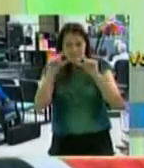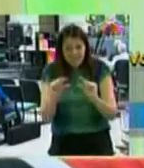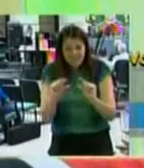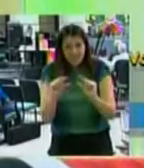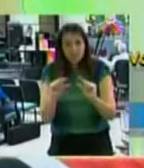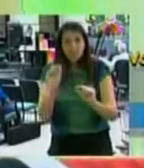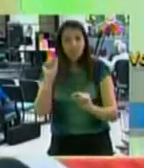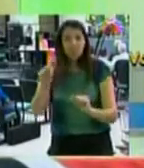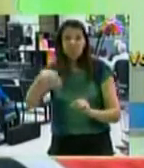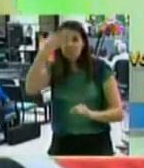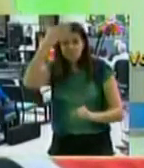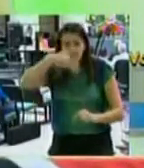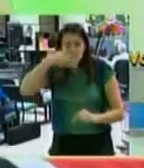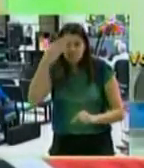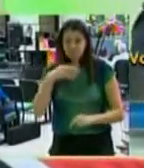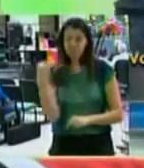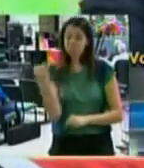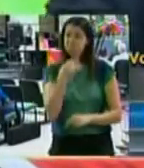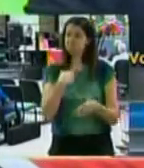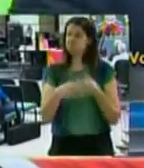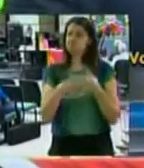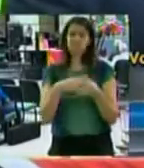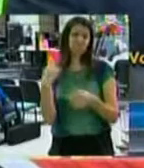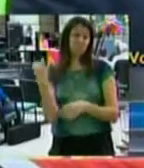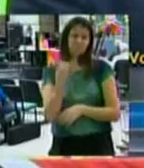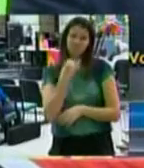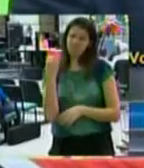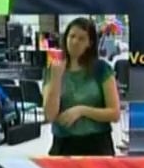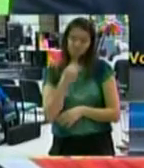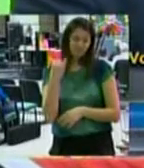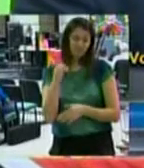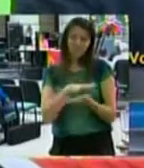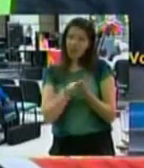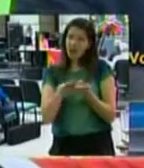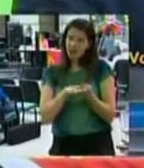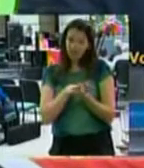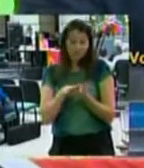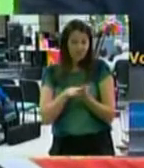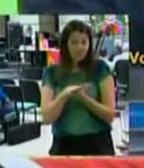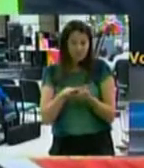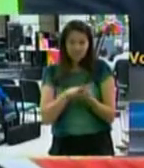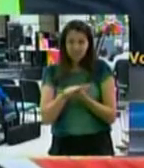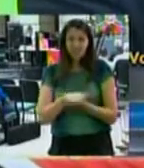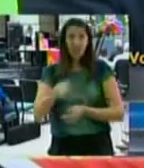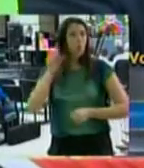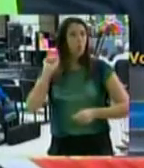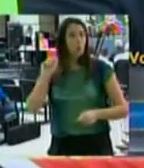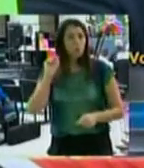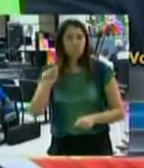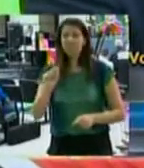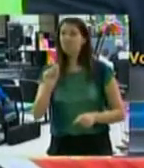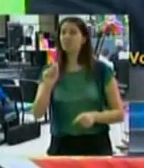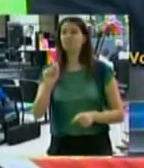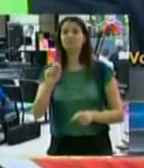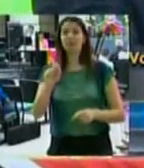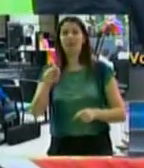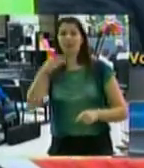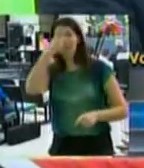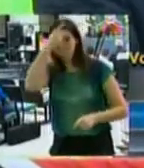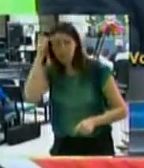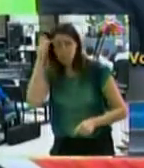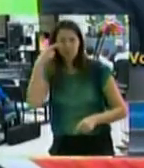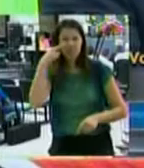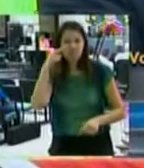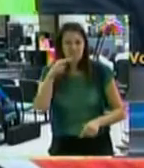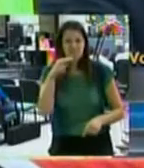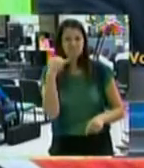que parece não ter muita atenção, aquilo que parece não ter muito glamour, aquilo que não parece ser importante para os homens,